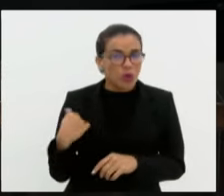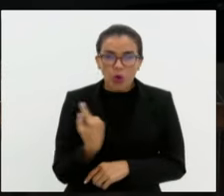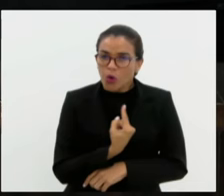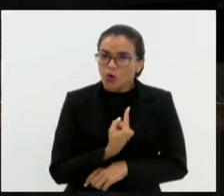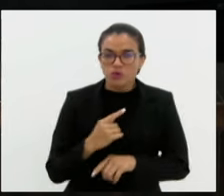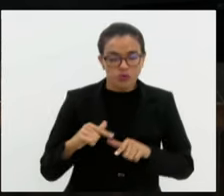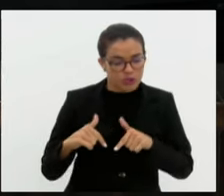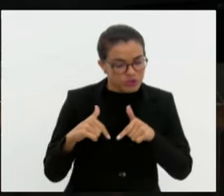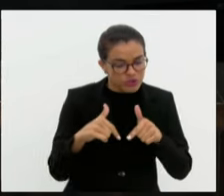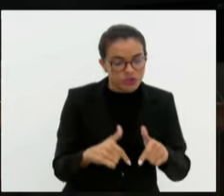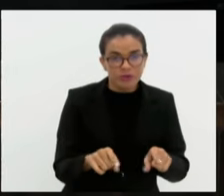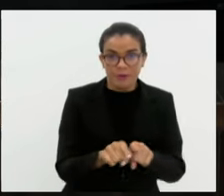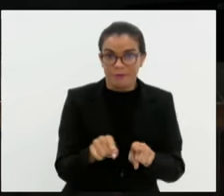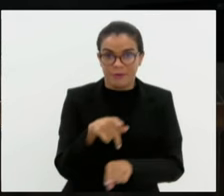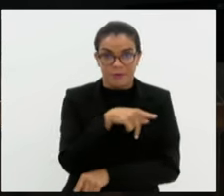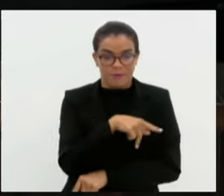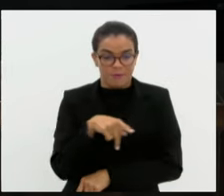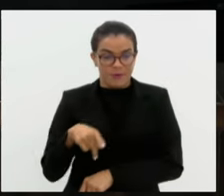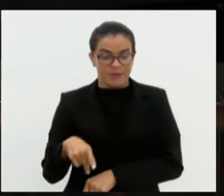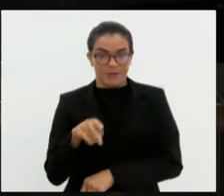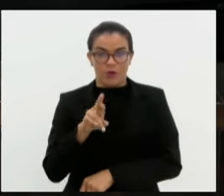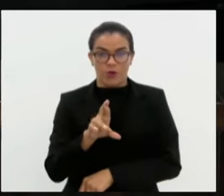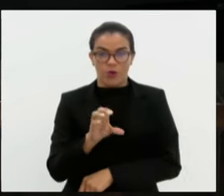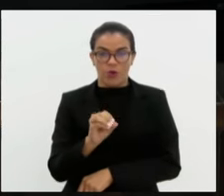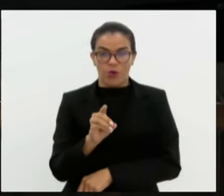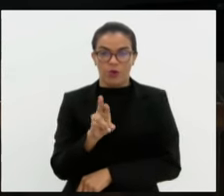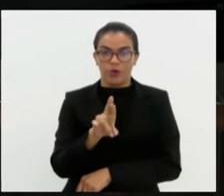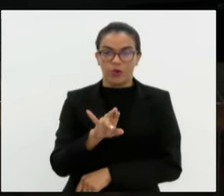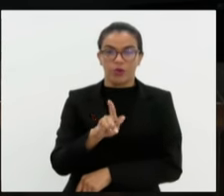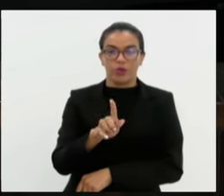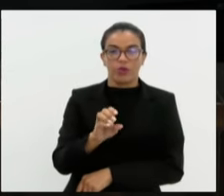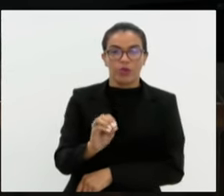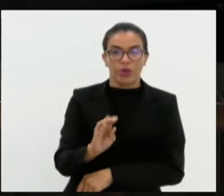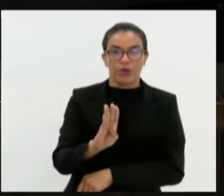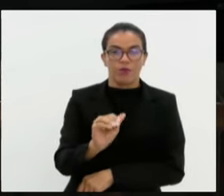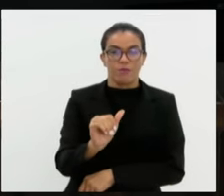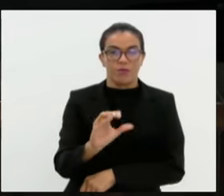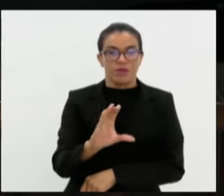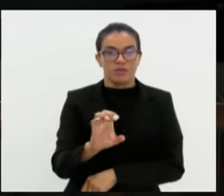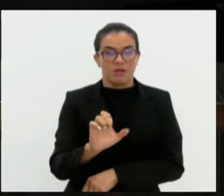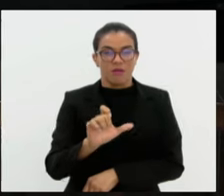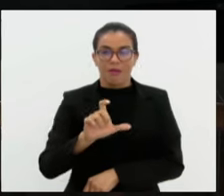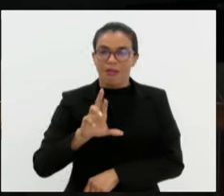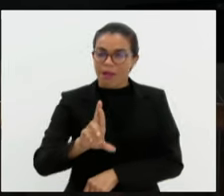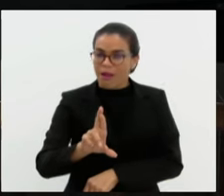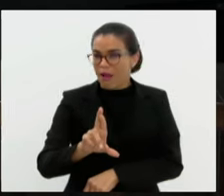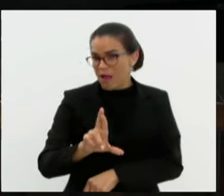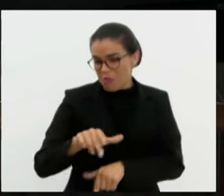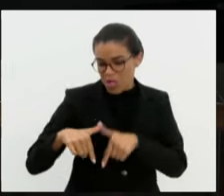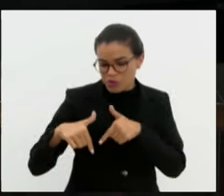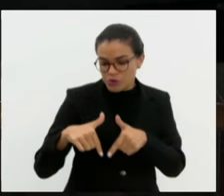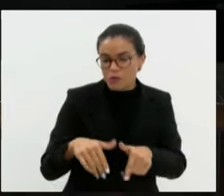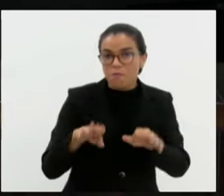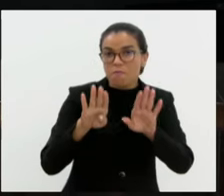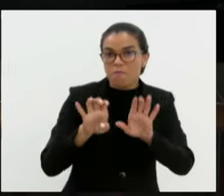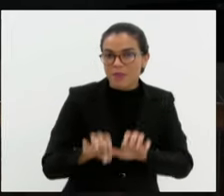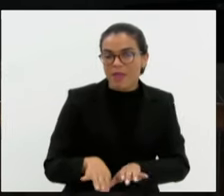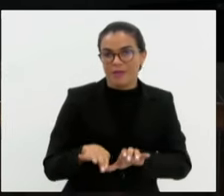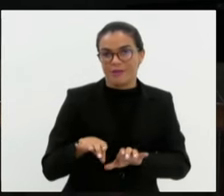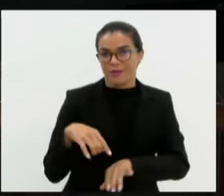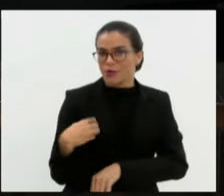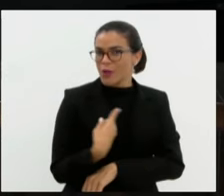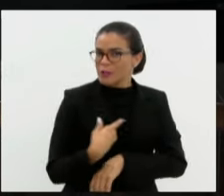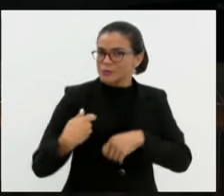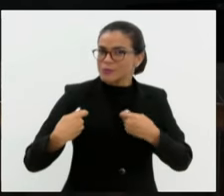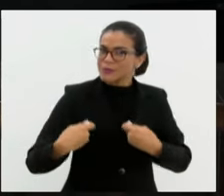nosso presidente... Rodrigo Bacelar, é isso que a gente precisa, precisamos de presidente que